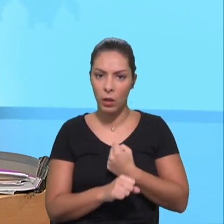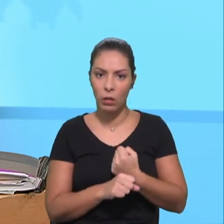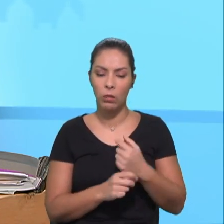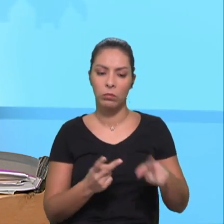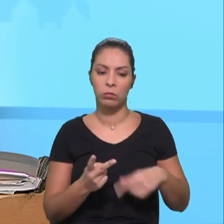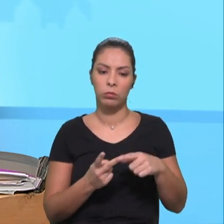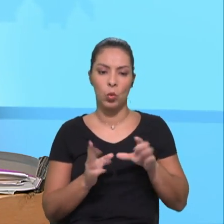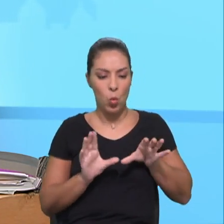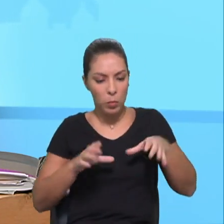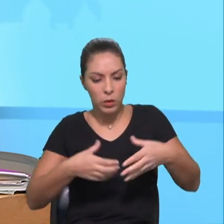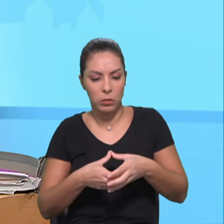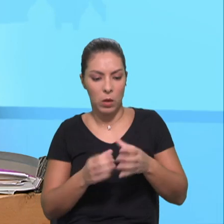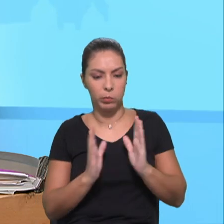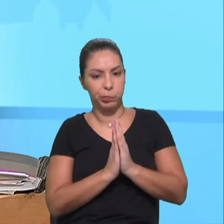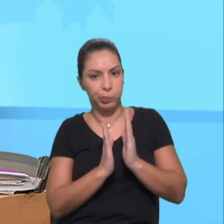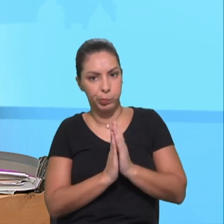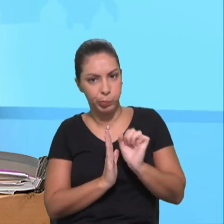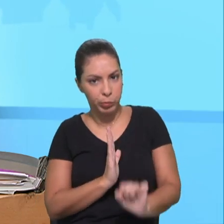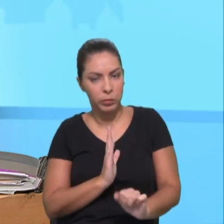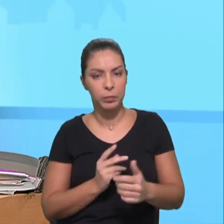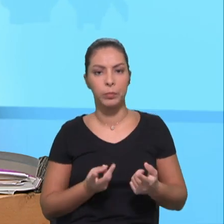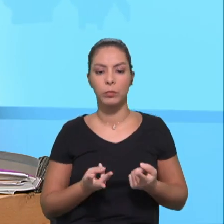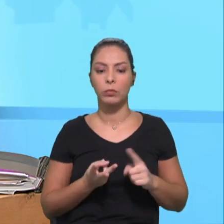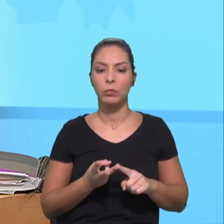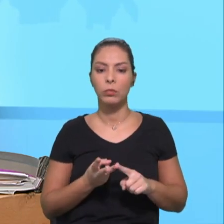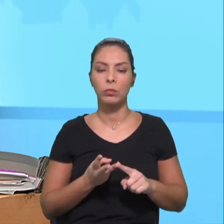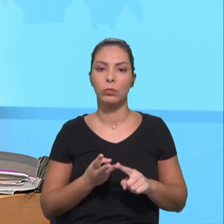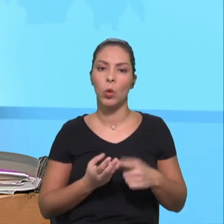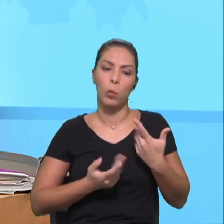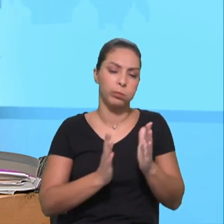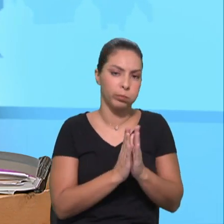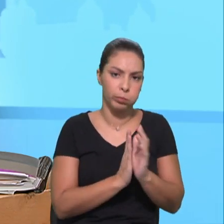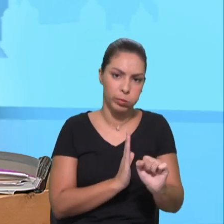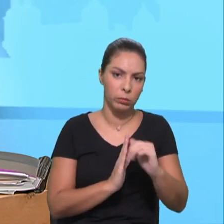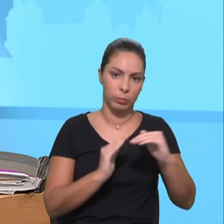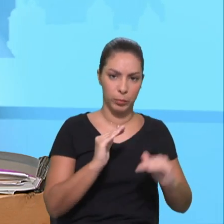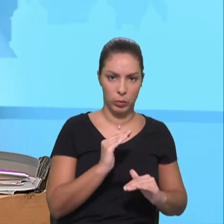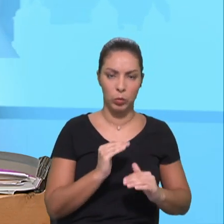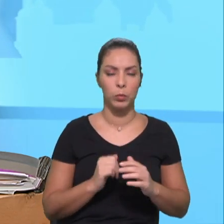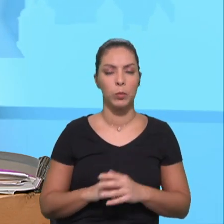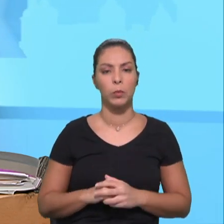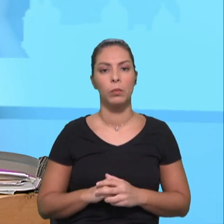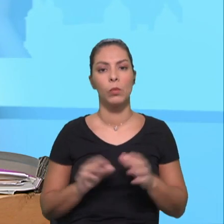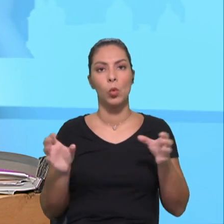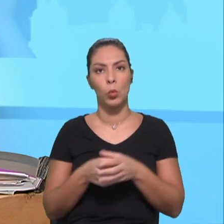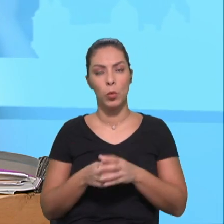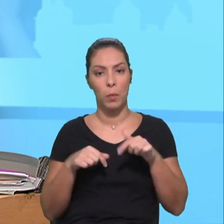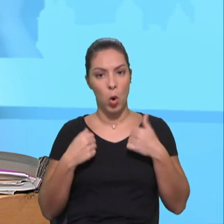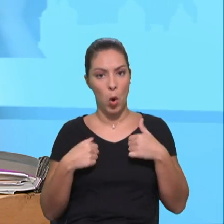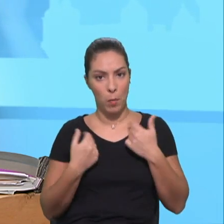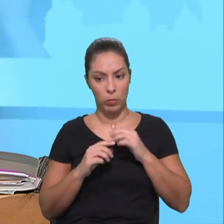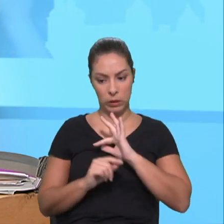comissão da Igreja, ou diocesana, paroquial, diocesana, etc., a comunidade, a própria